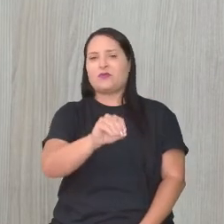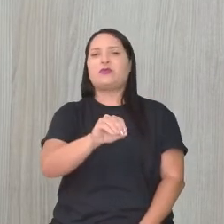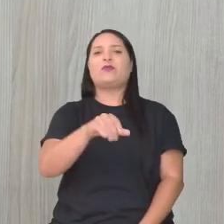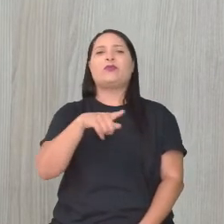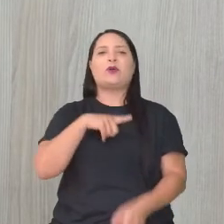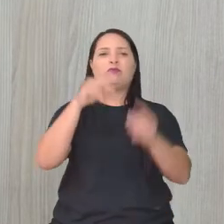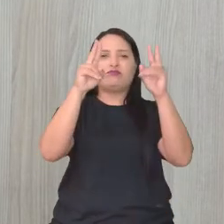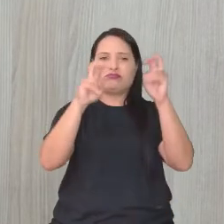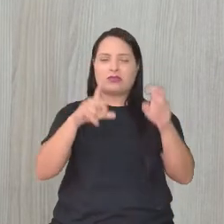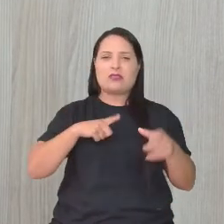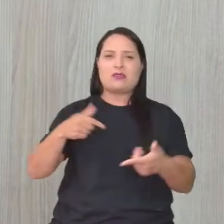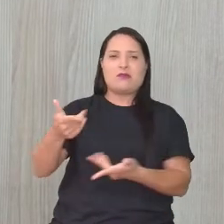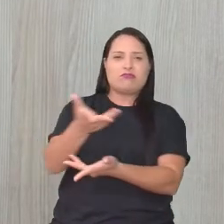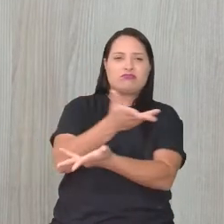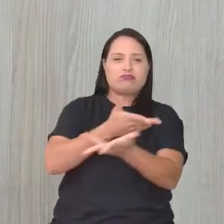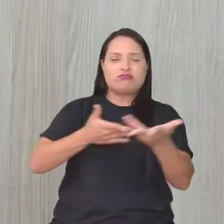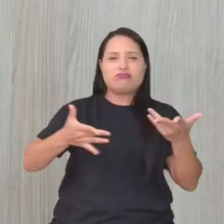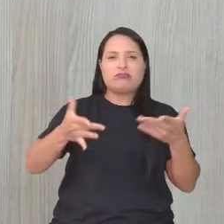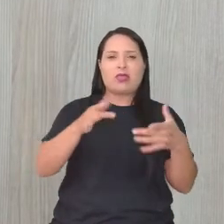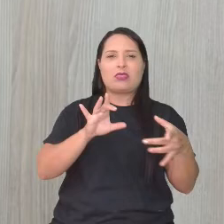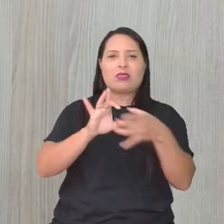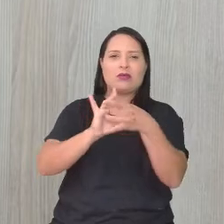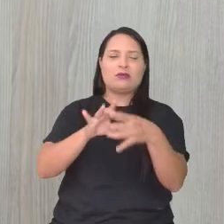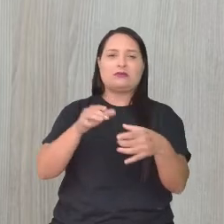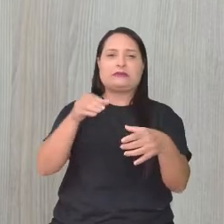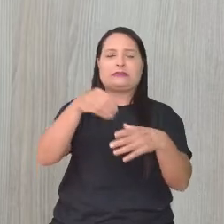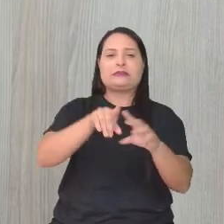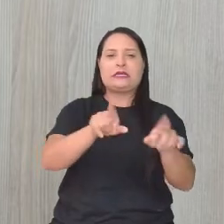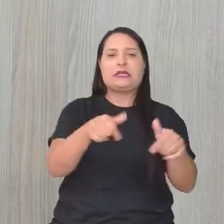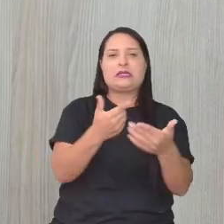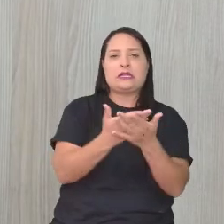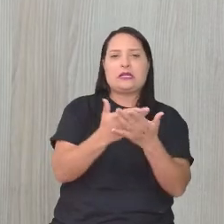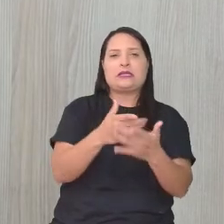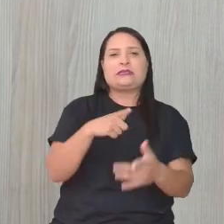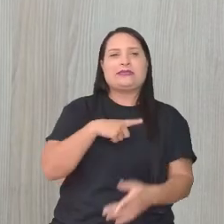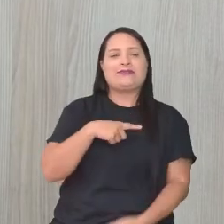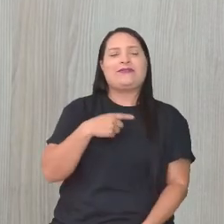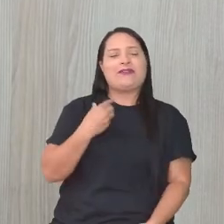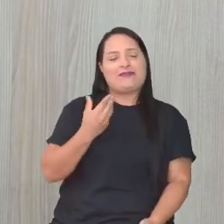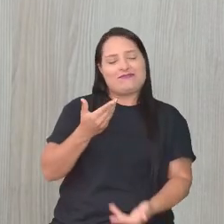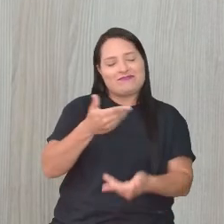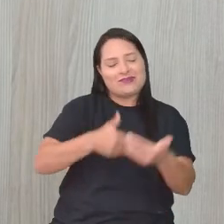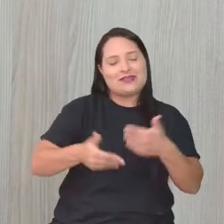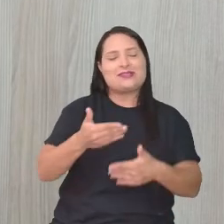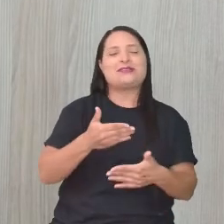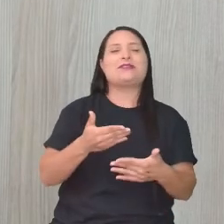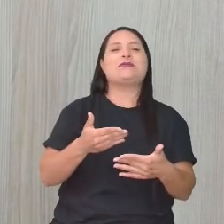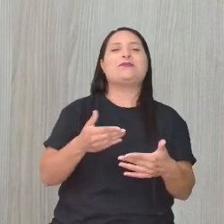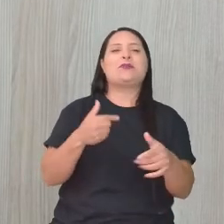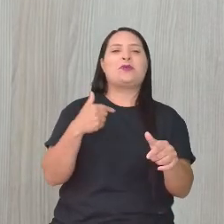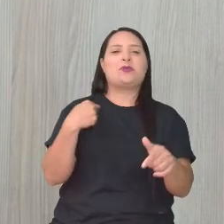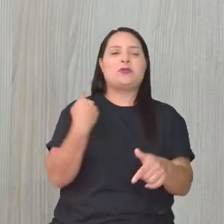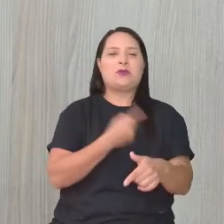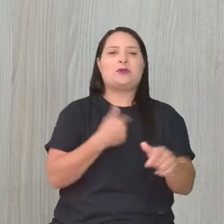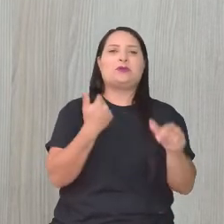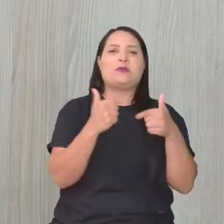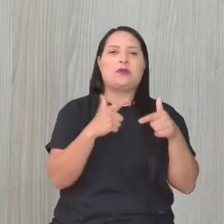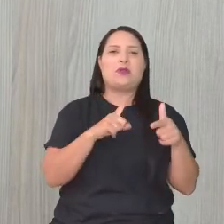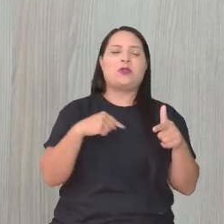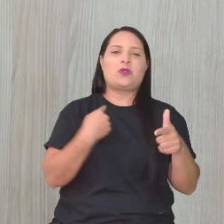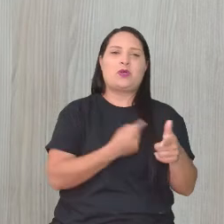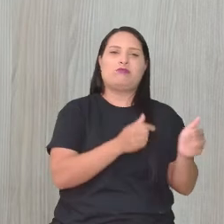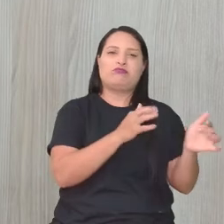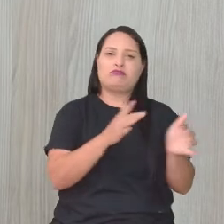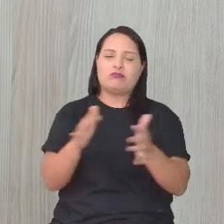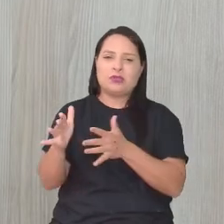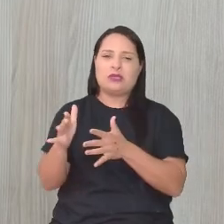uma conciliação em sala de aula, mas sempre que puder, prestigia também o trabalho da gente, que é muito importante. A gente tem seguido o roteiro, né, da rede e